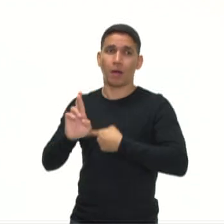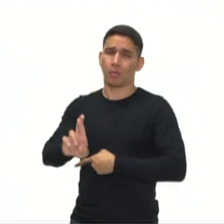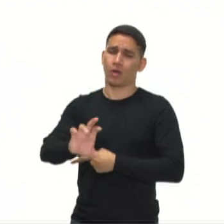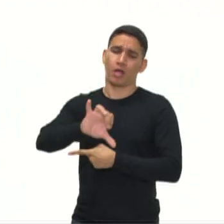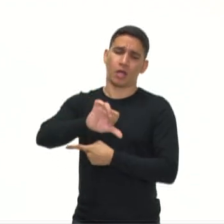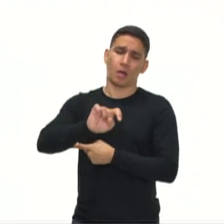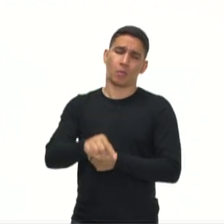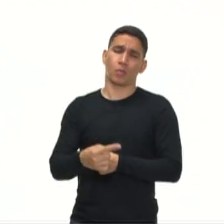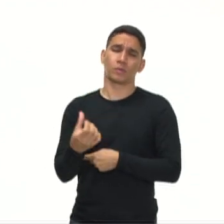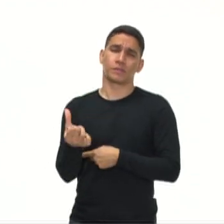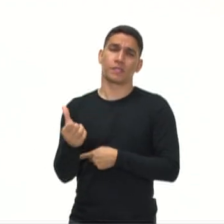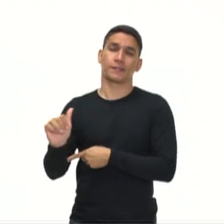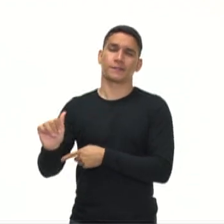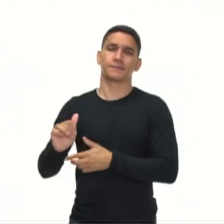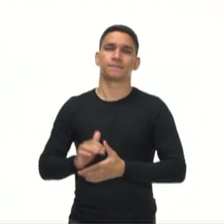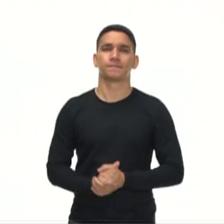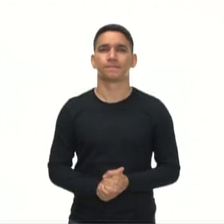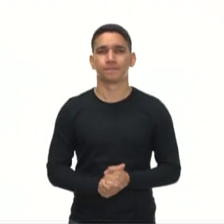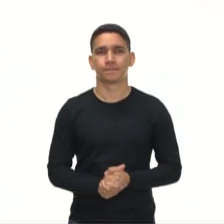amperes de corrente.